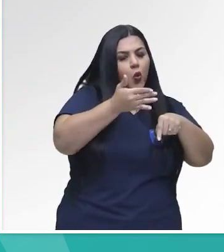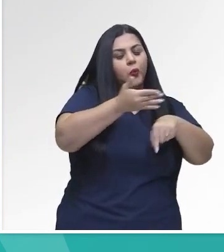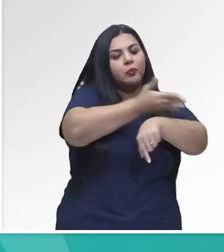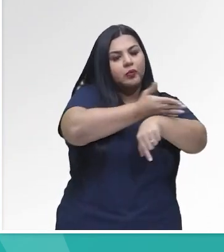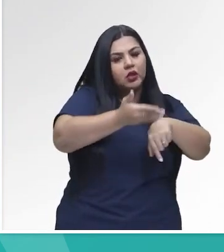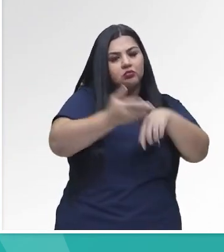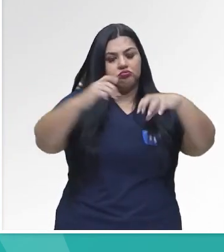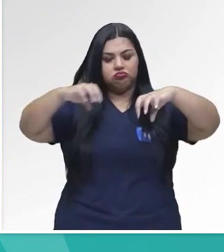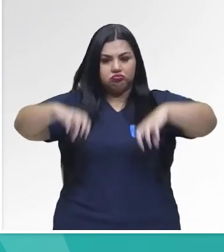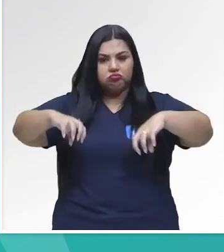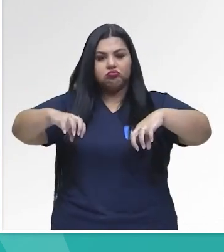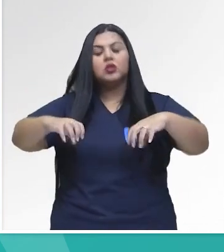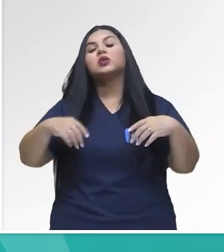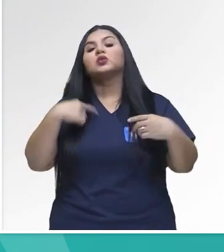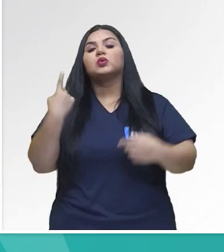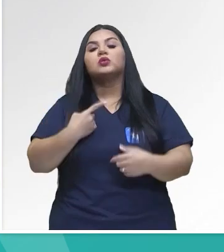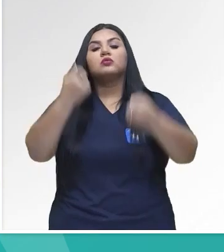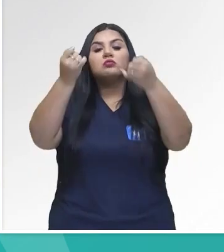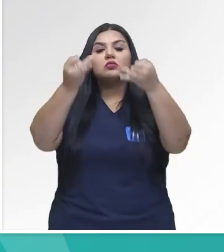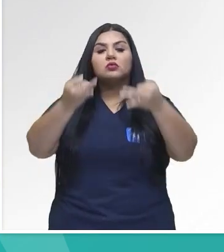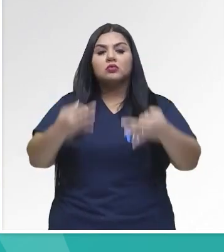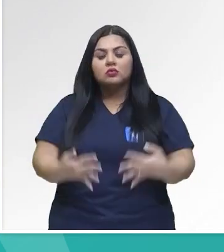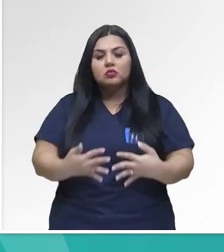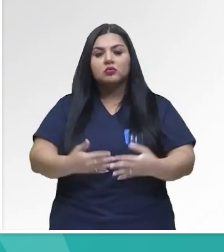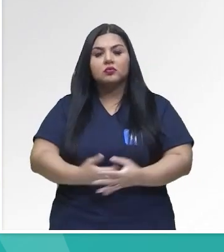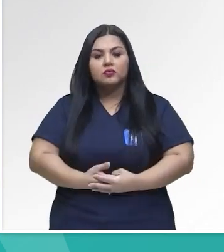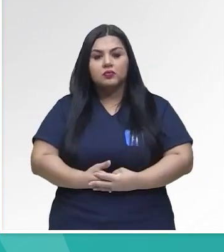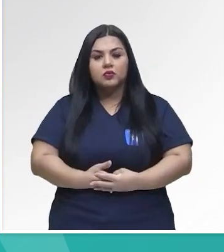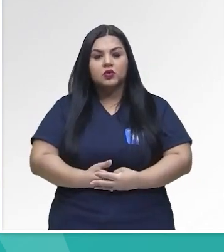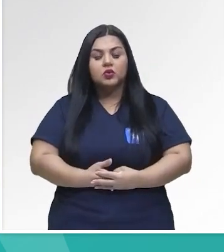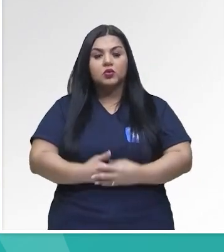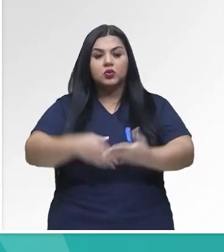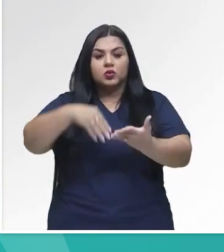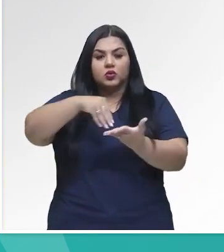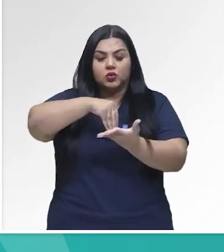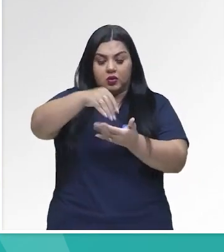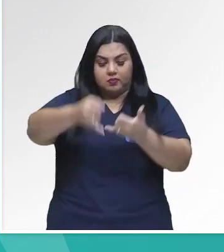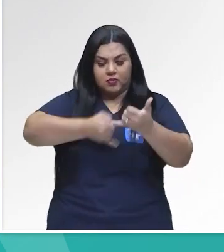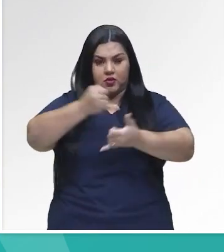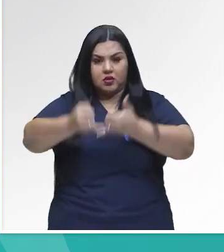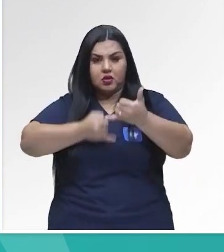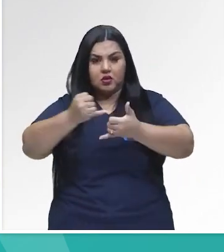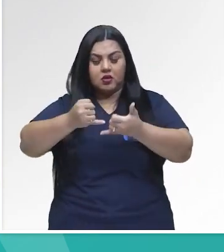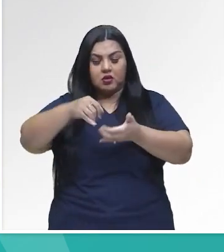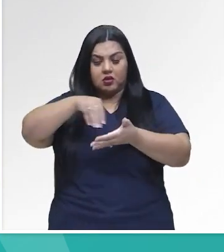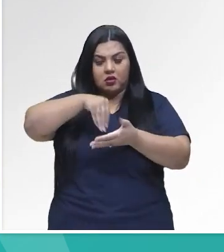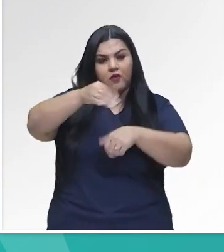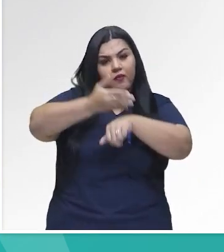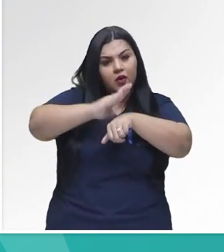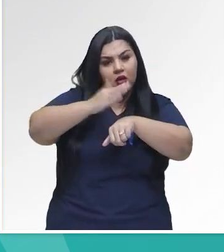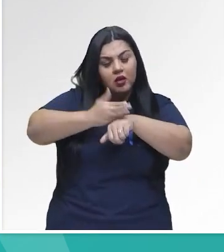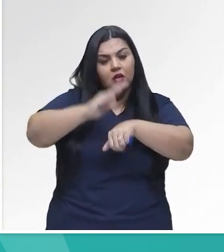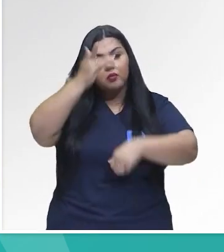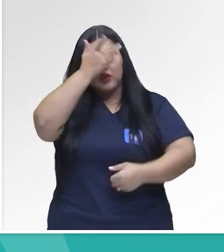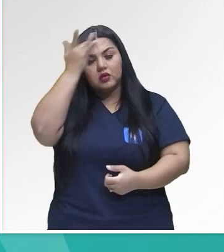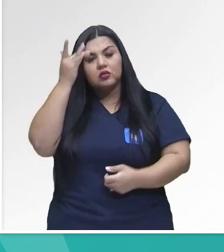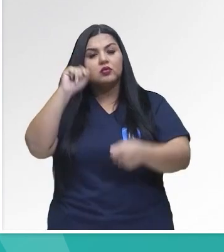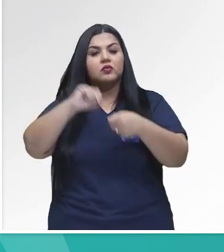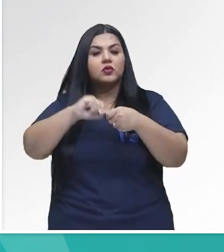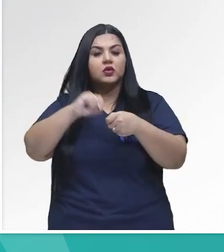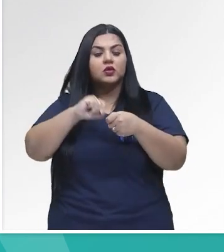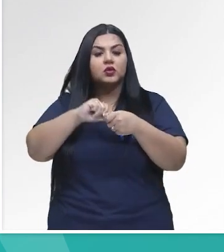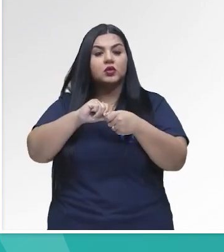para vocês, né, que um jogo para ser praticado, a pessoa que pratica é um